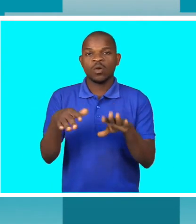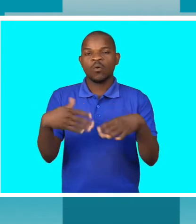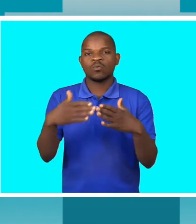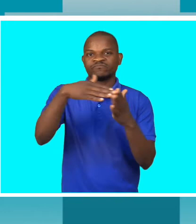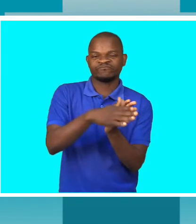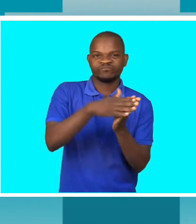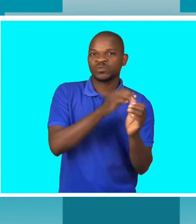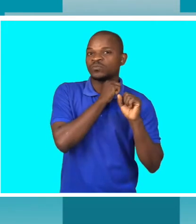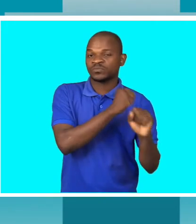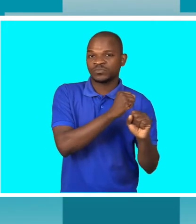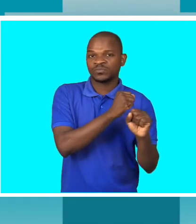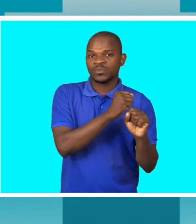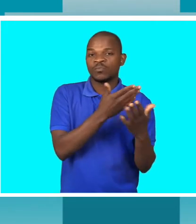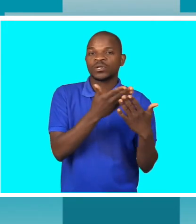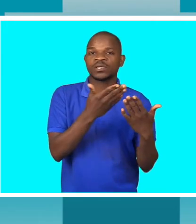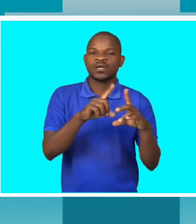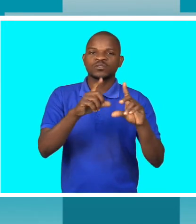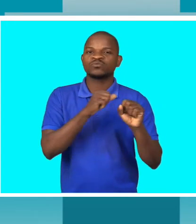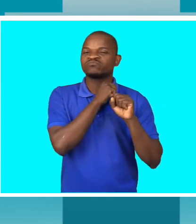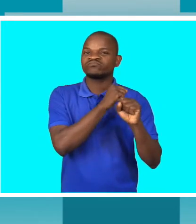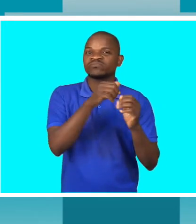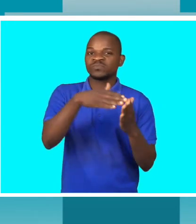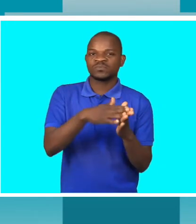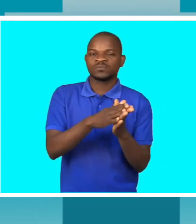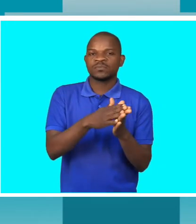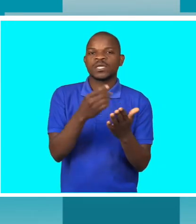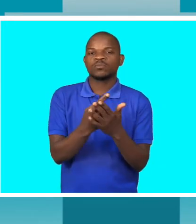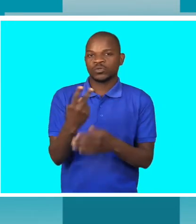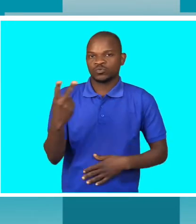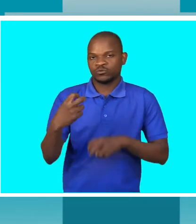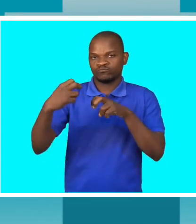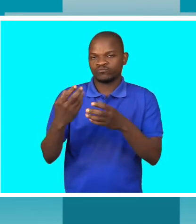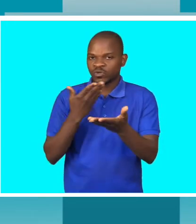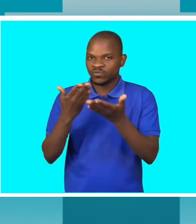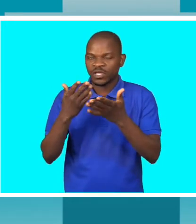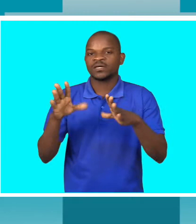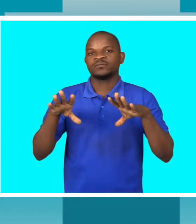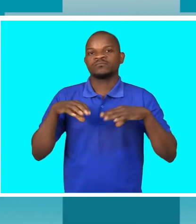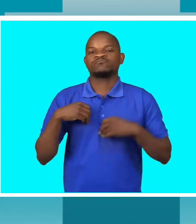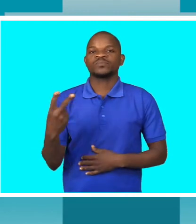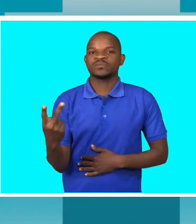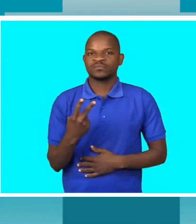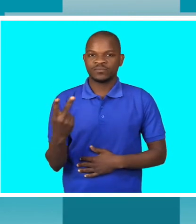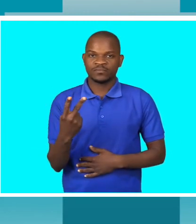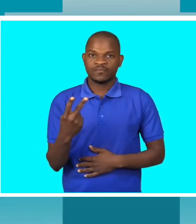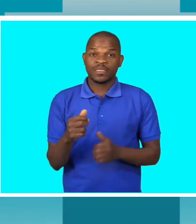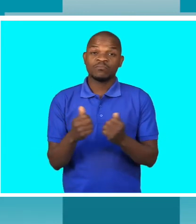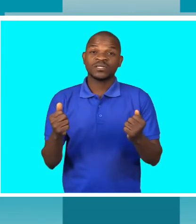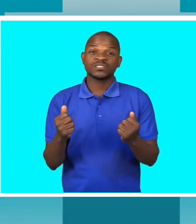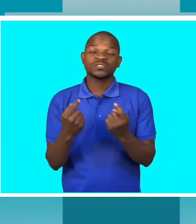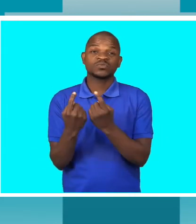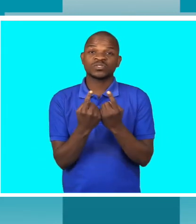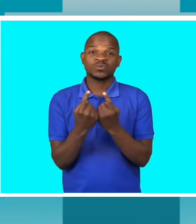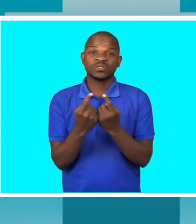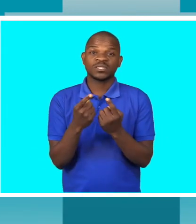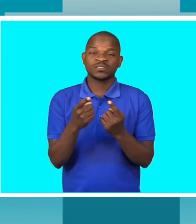mulher com deficiência nos termos normais que nós conhecemos outra coisa é aproveitar-se da fragilidade dela e para aproveitar-se